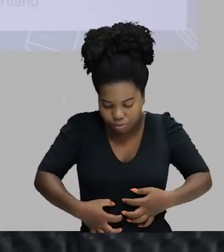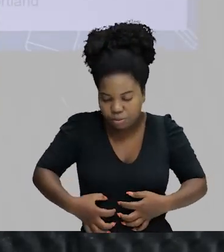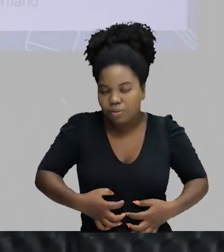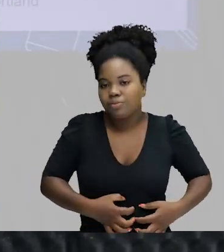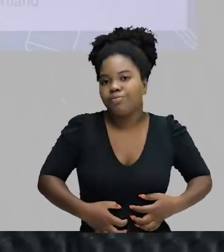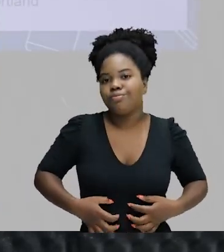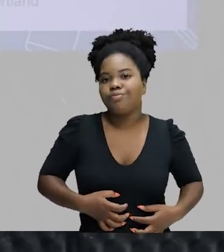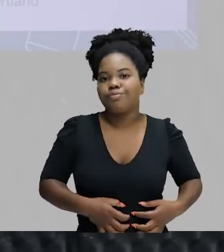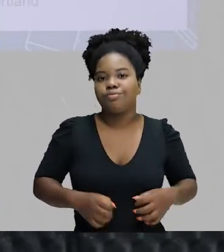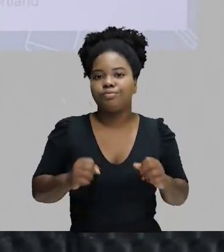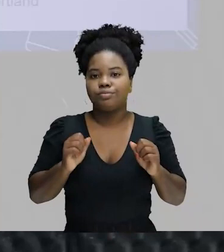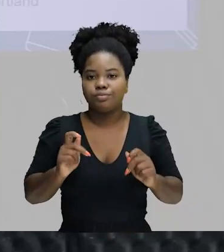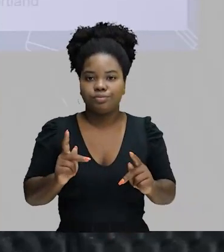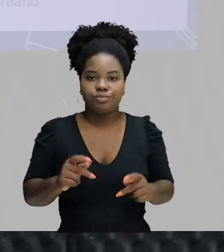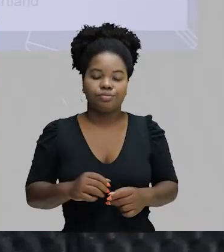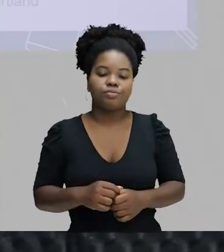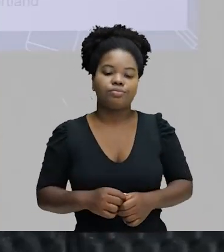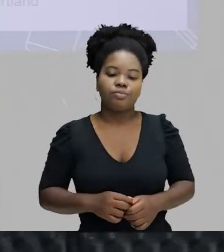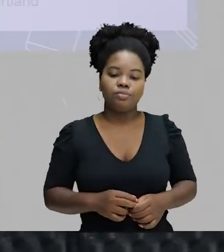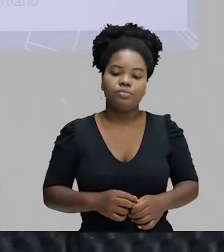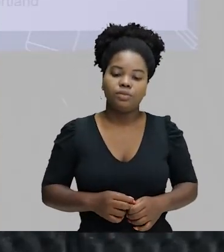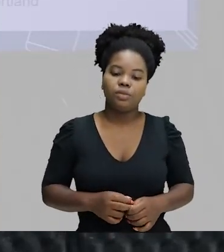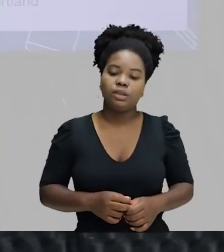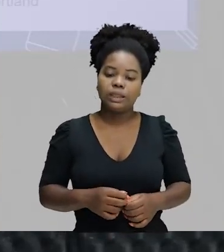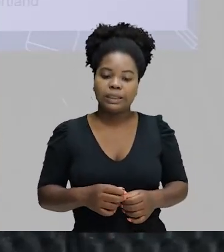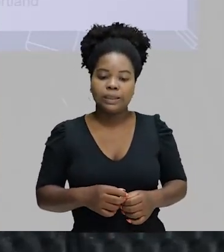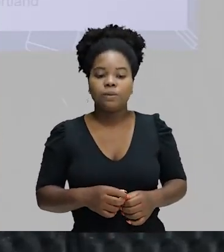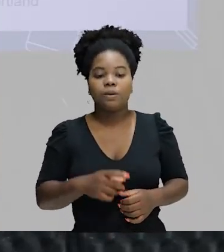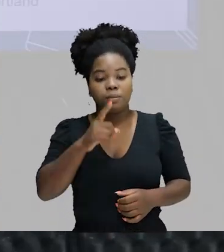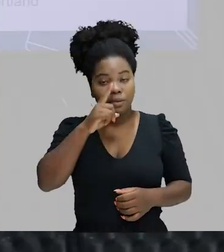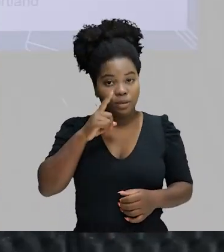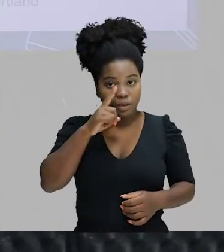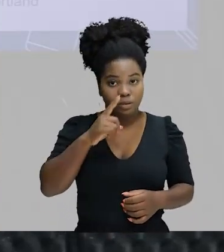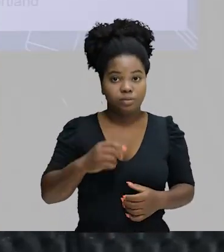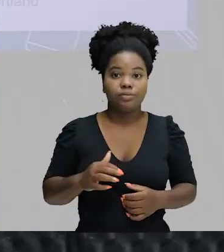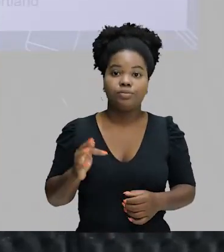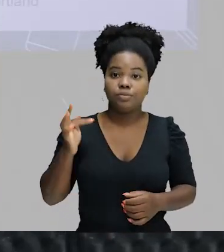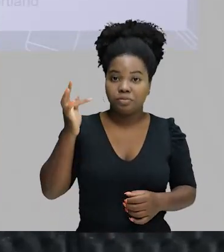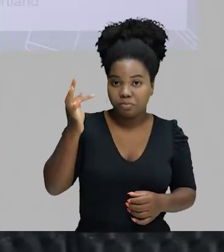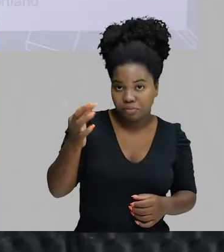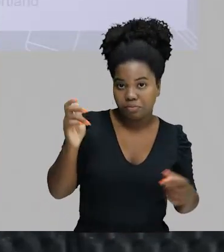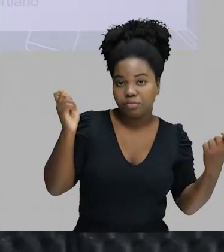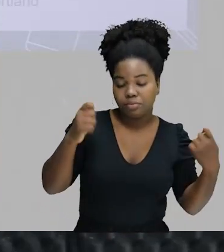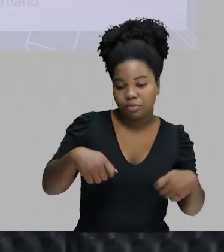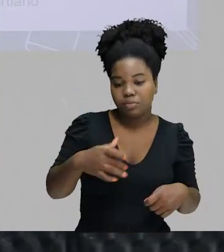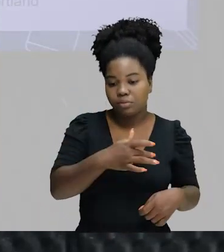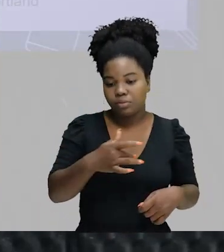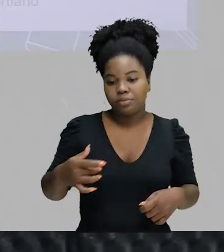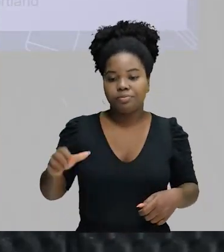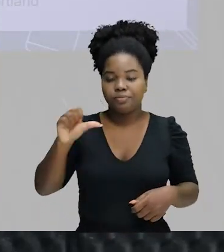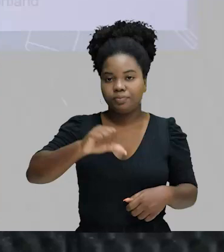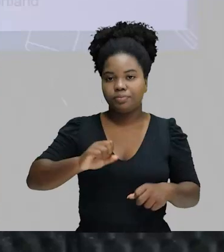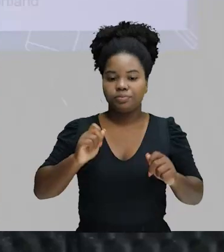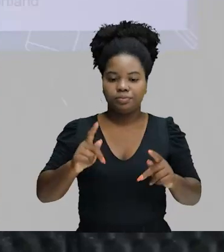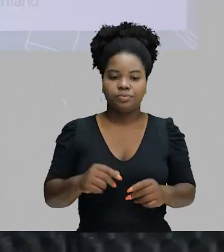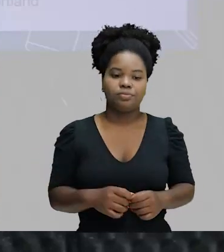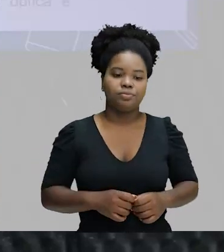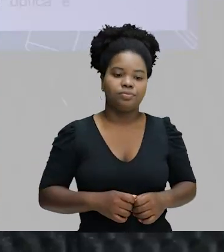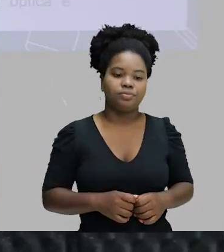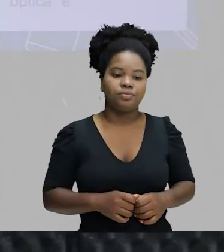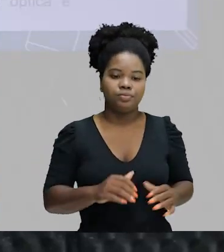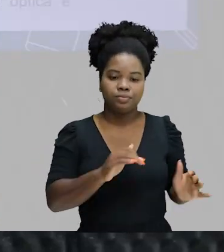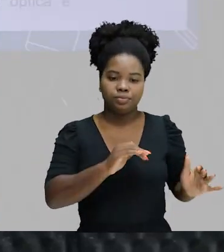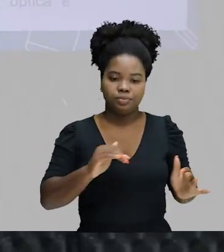uma complicação. Talvez não naquele momento, mas no futuro pode levar a uma complicação. Show? Fica a